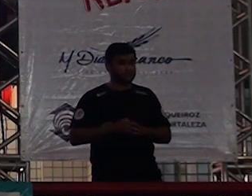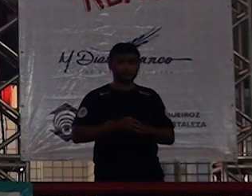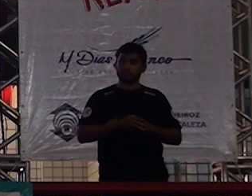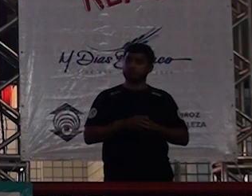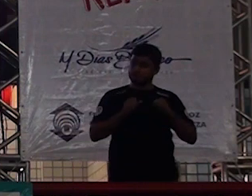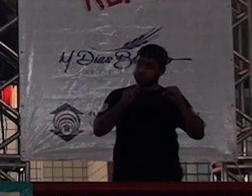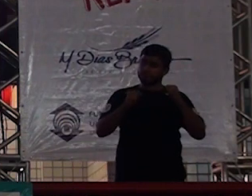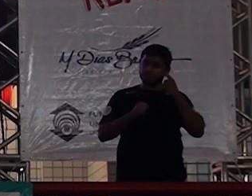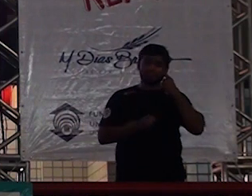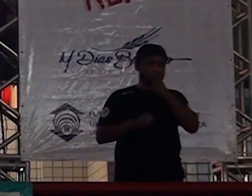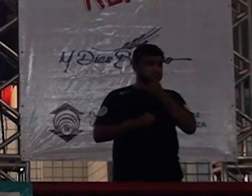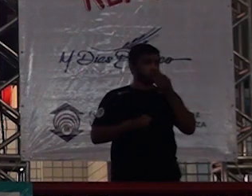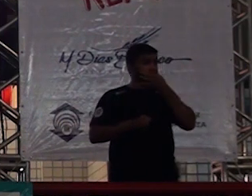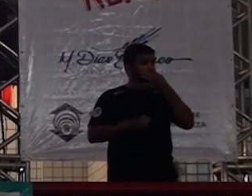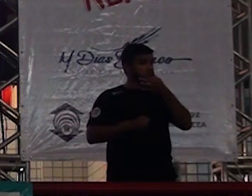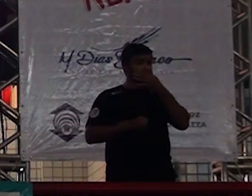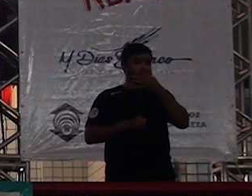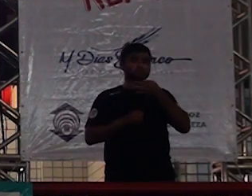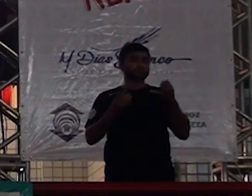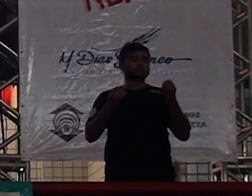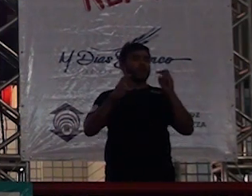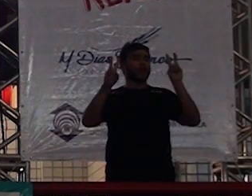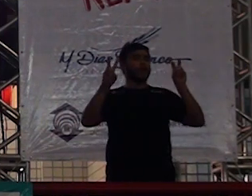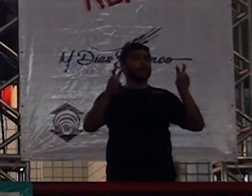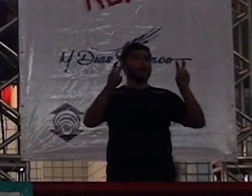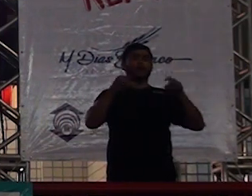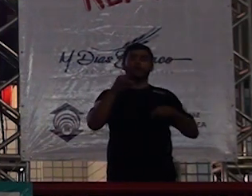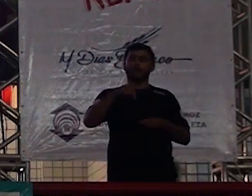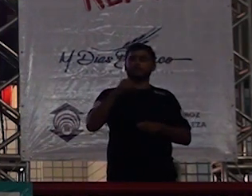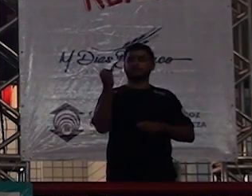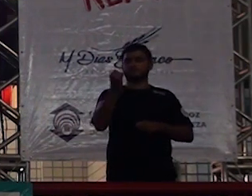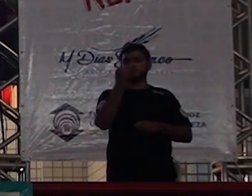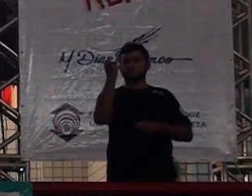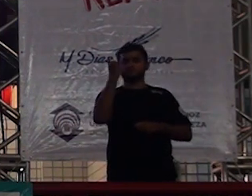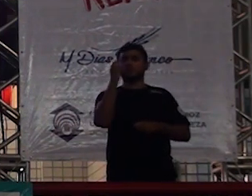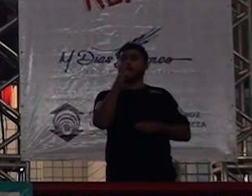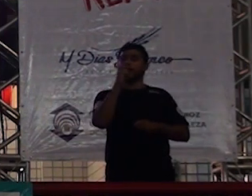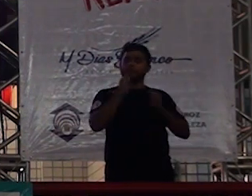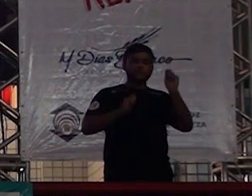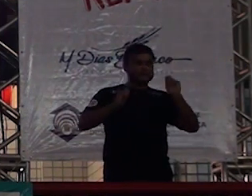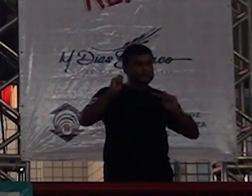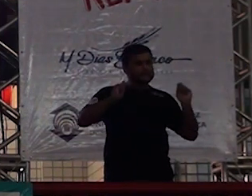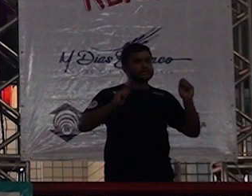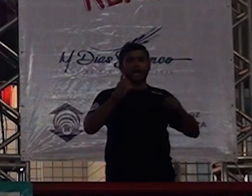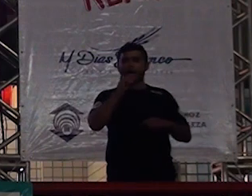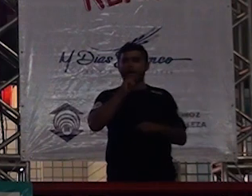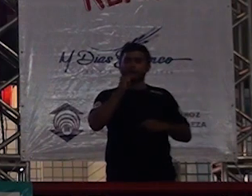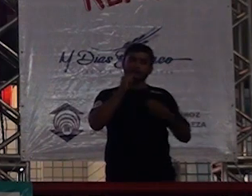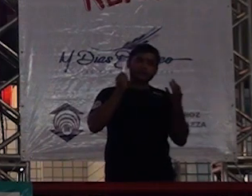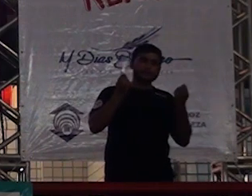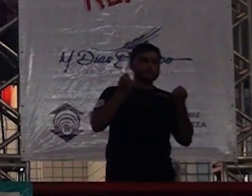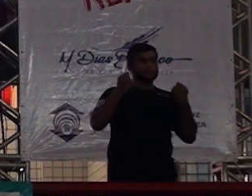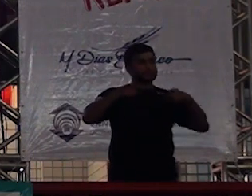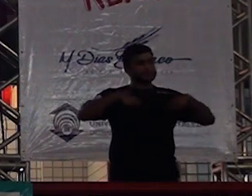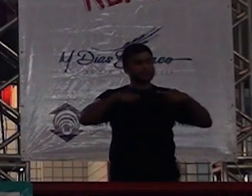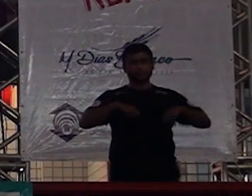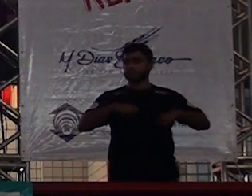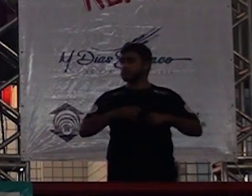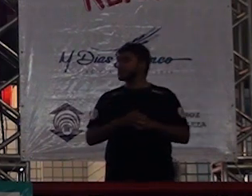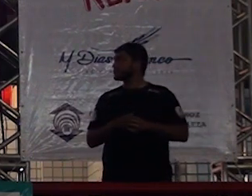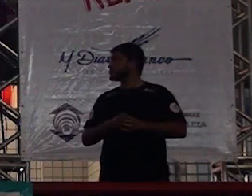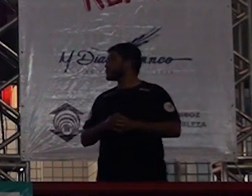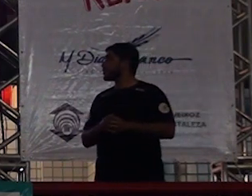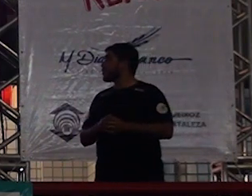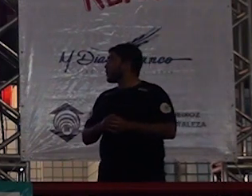sim, pode. E falar o quê? A importância do uso racional da água. Deu certo?